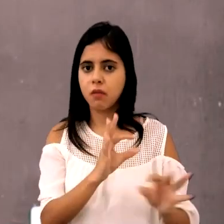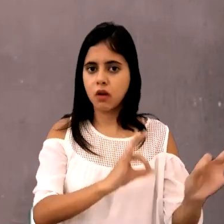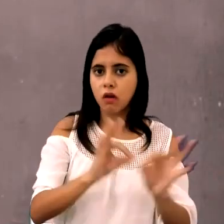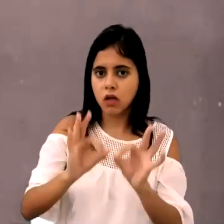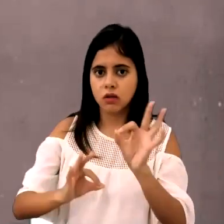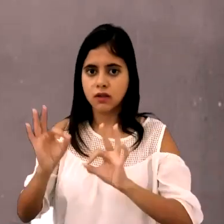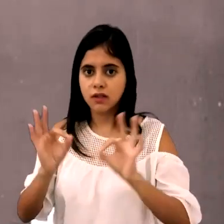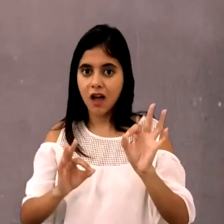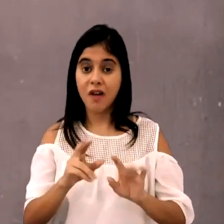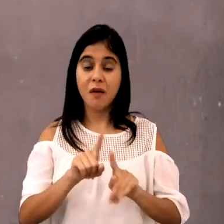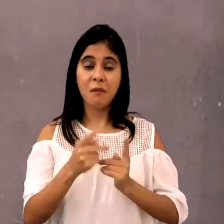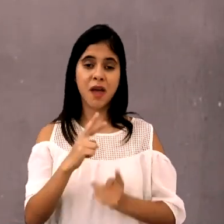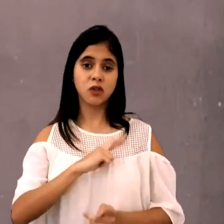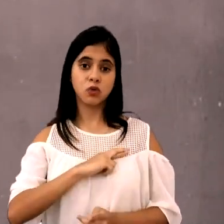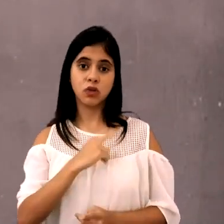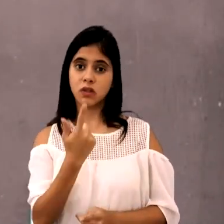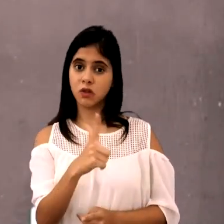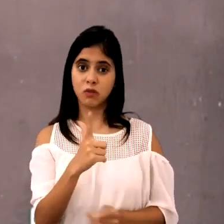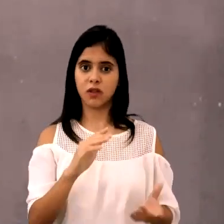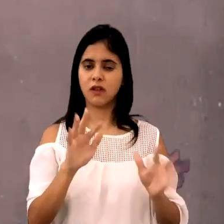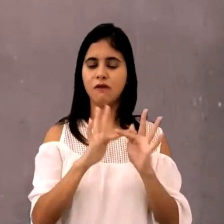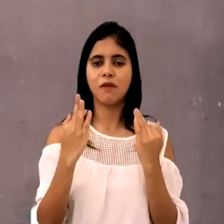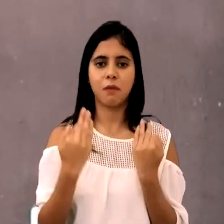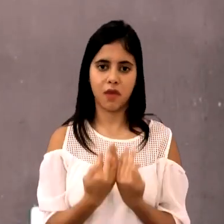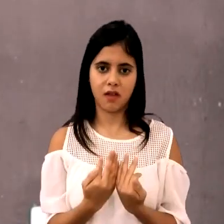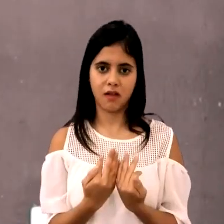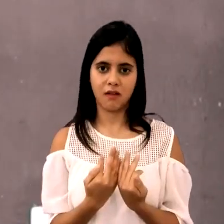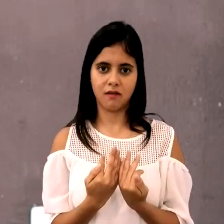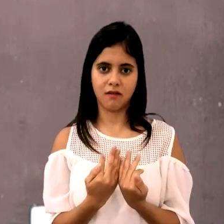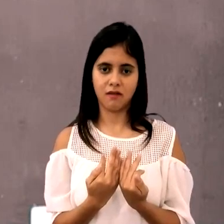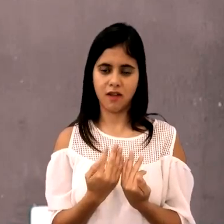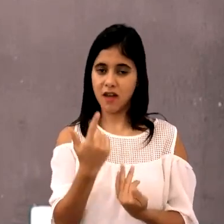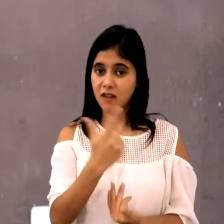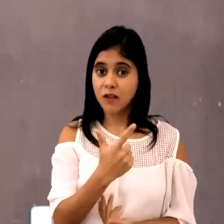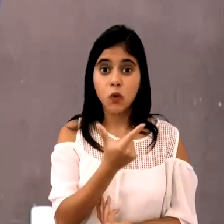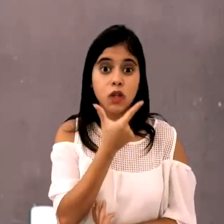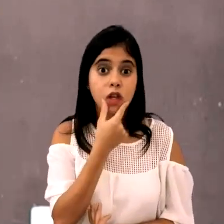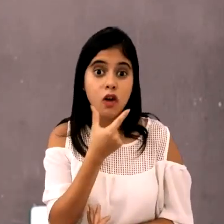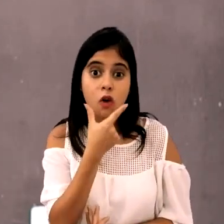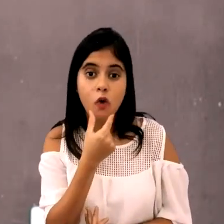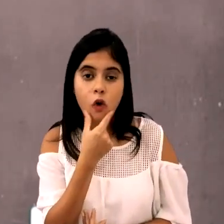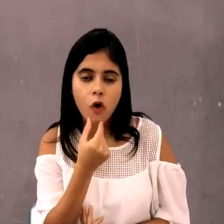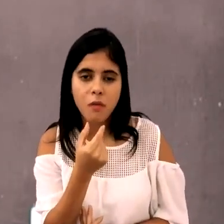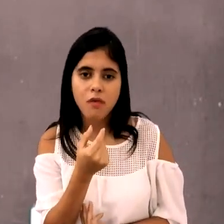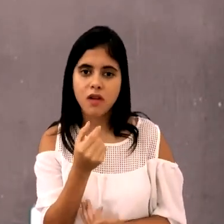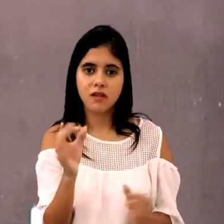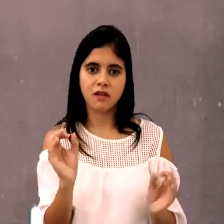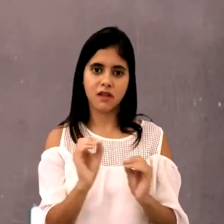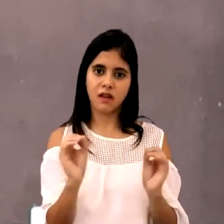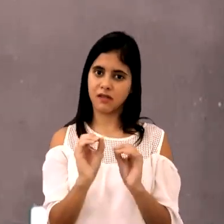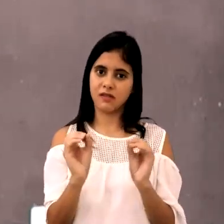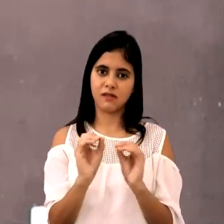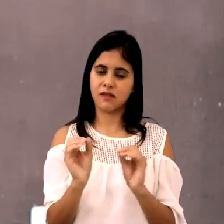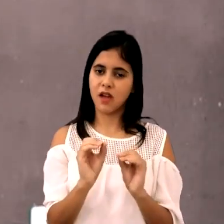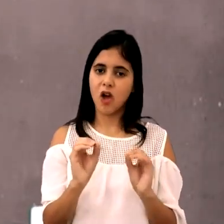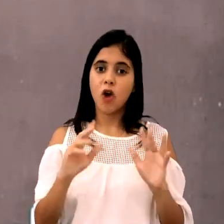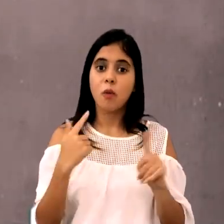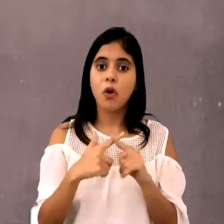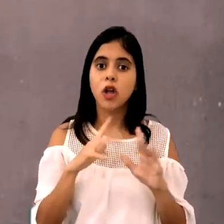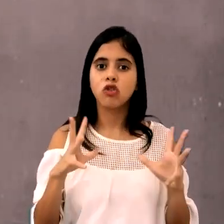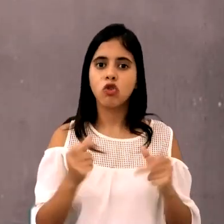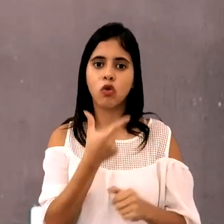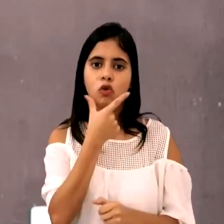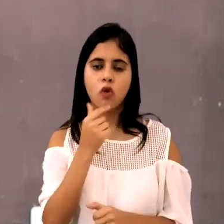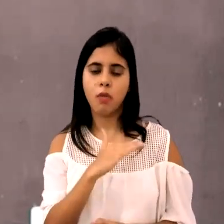tinha família nenhuma para arranjar um casamento para ela. Não tinha nenhum homem que falasse em nome daquela família. Todos os homens